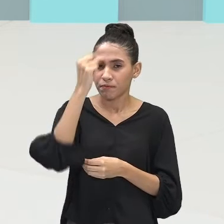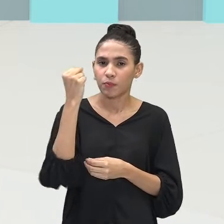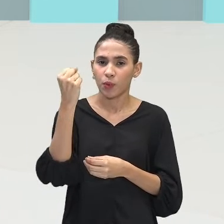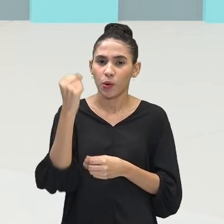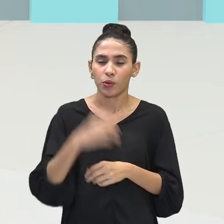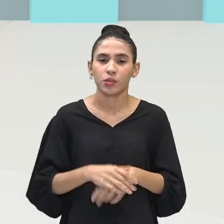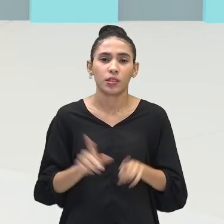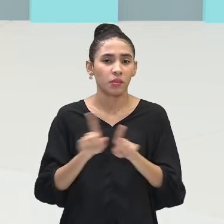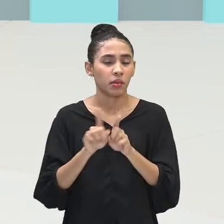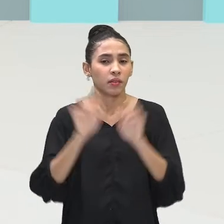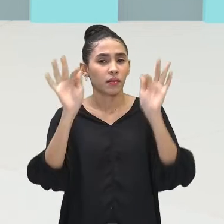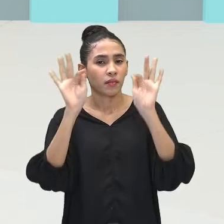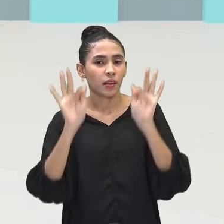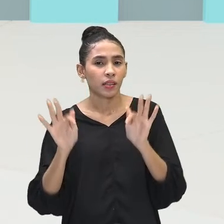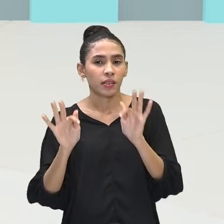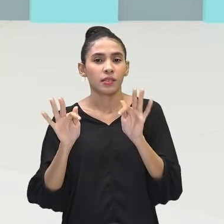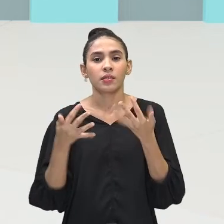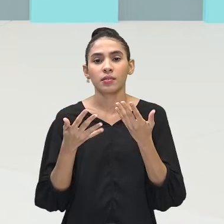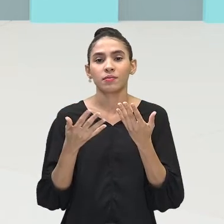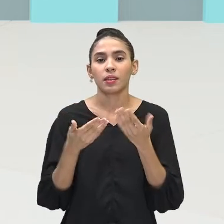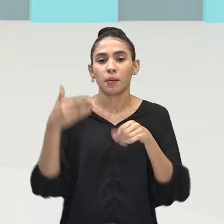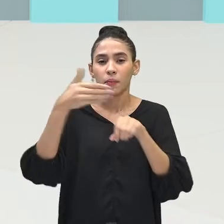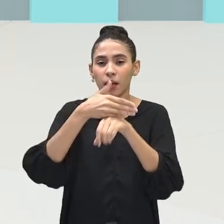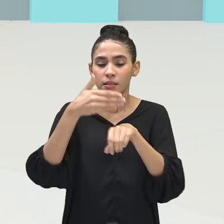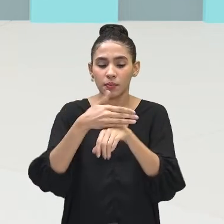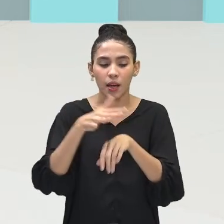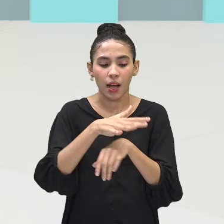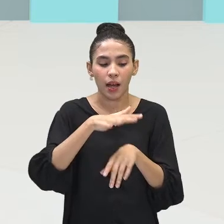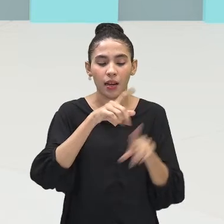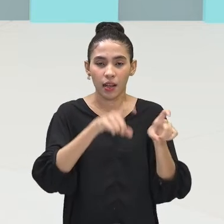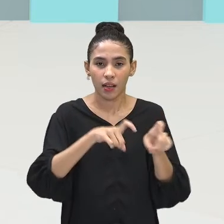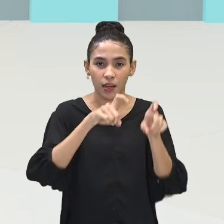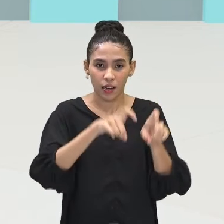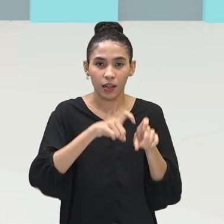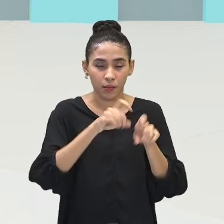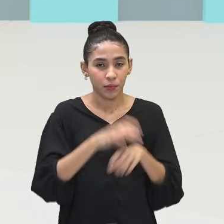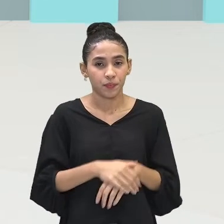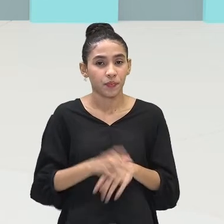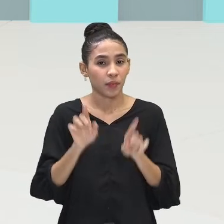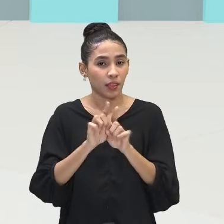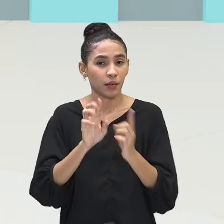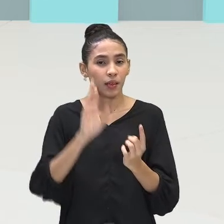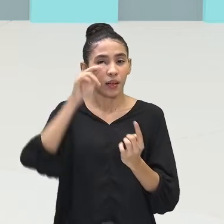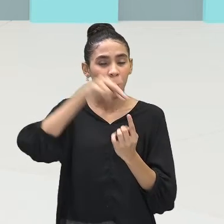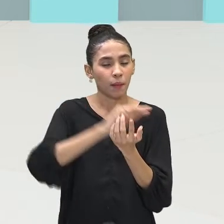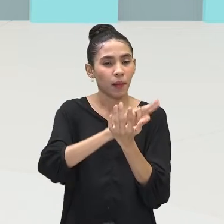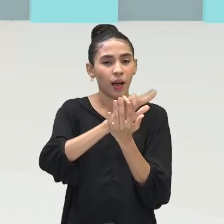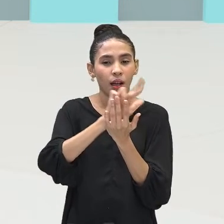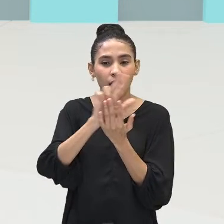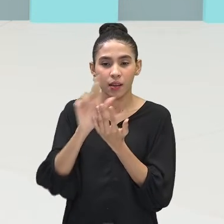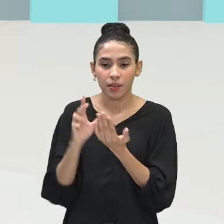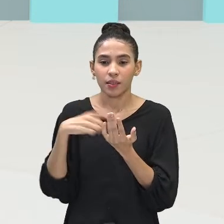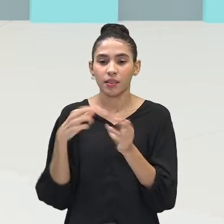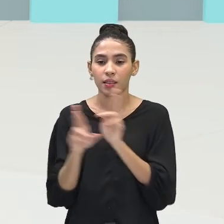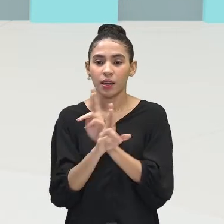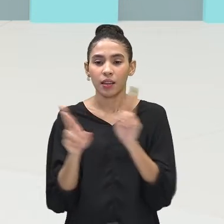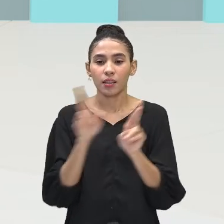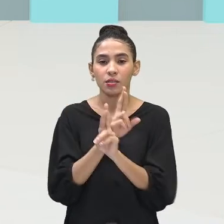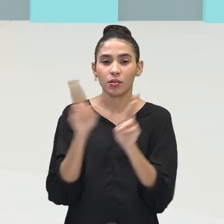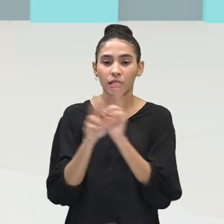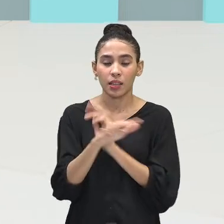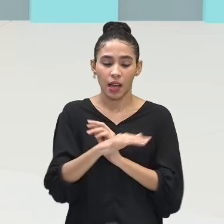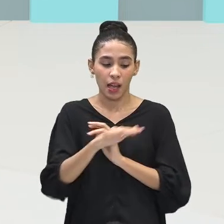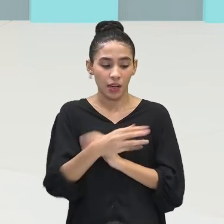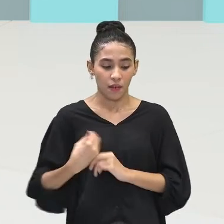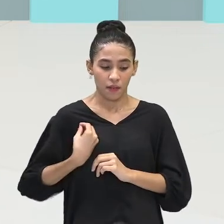até felizes por fazerem parte desse ambiente, e aí ele vai tratar uma série de outras questões relacionadas aí ao campo,